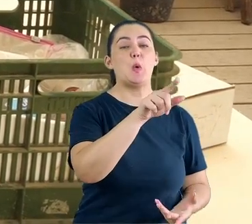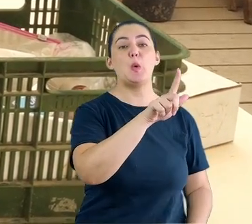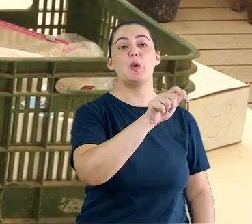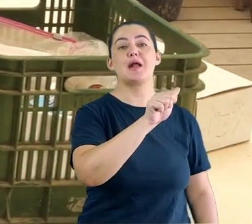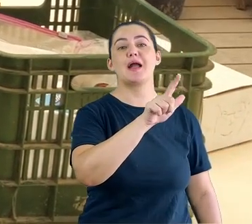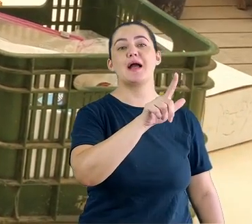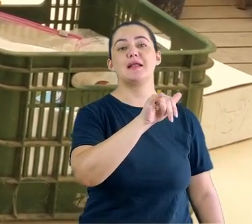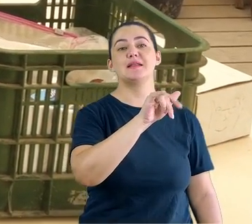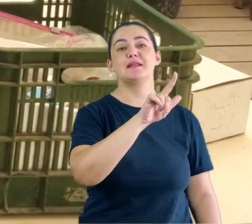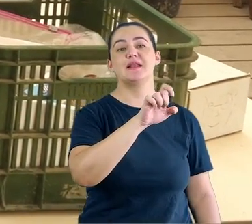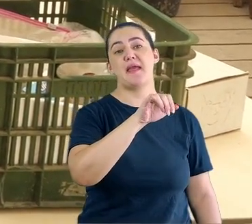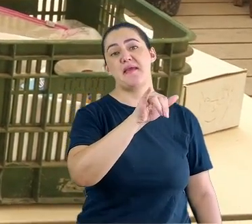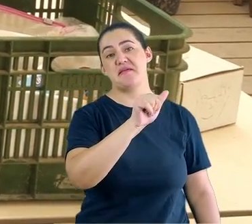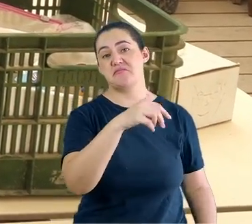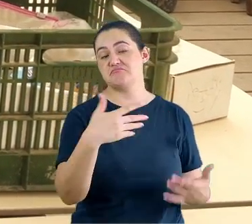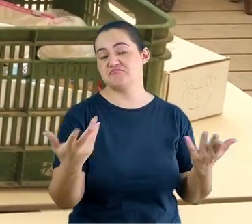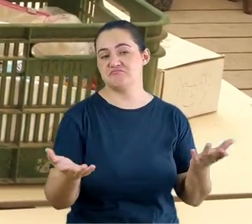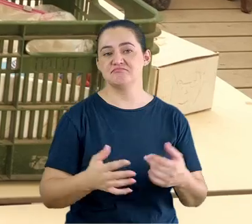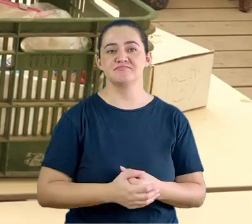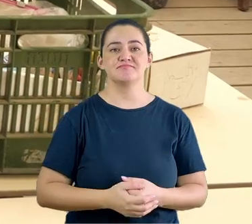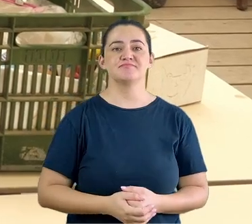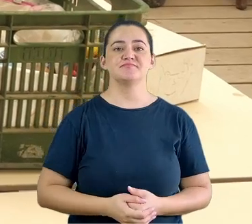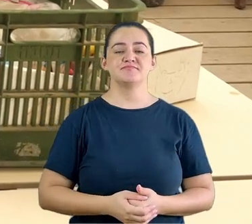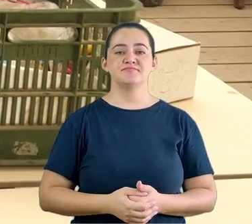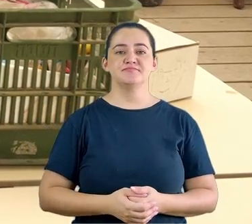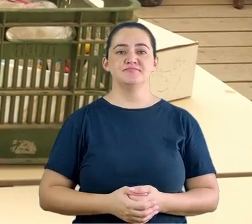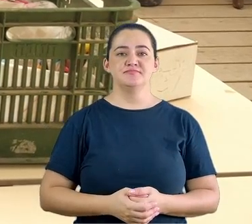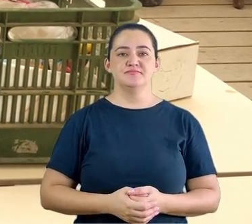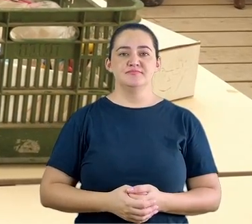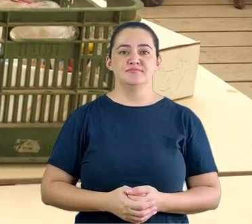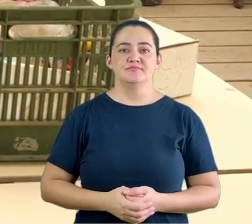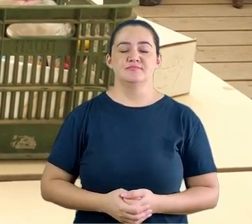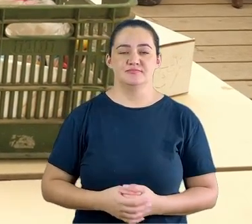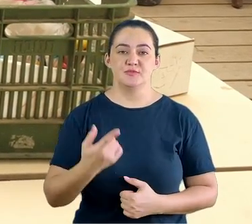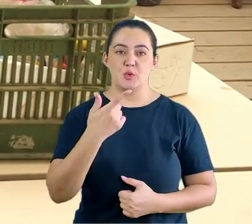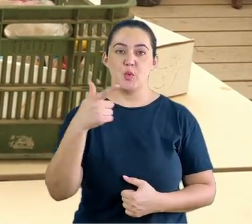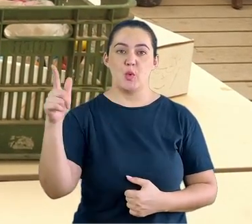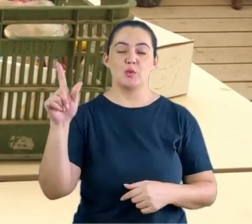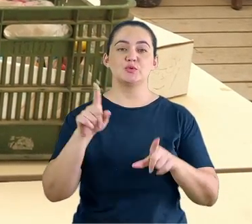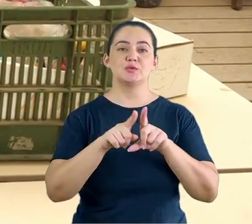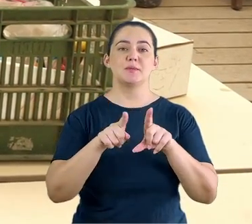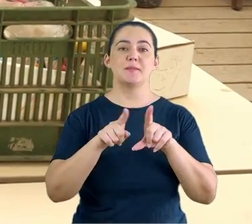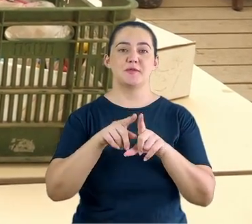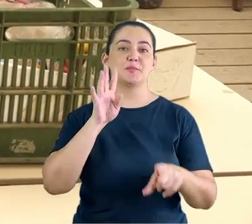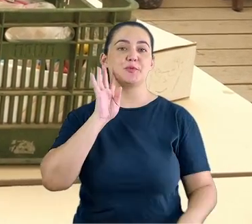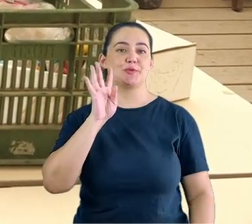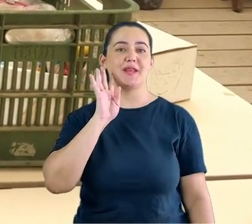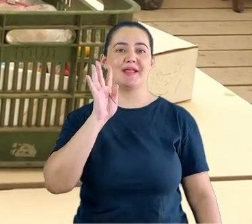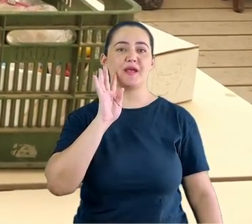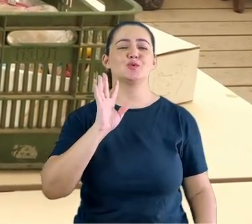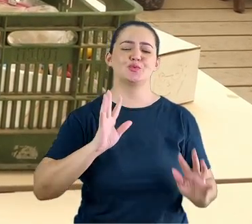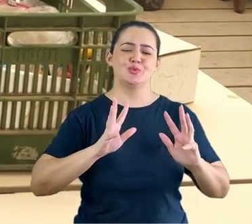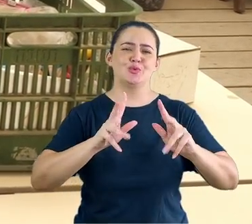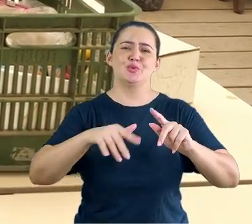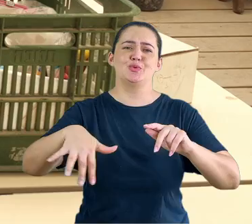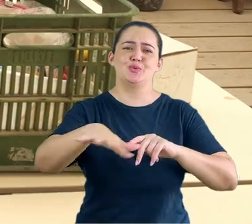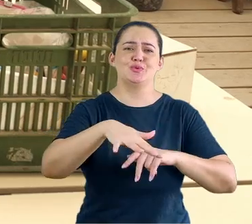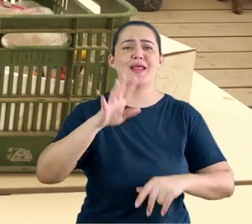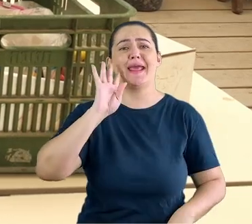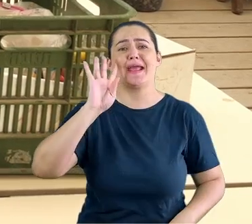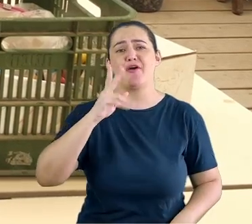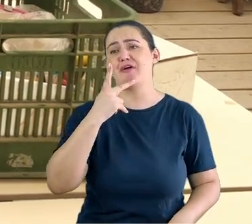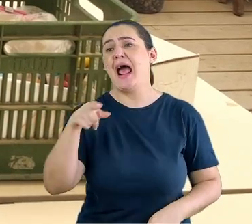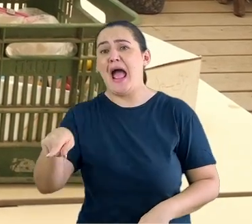aqui. Além disso, eu tenho também, esse aqui é outro elemento muito legal de mostrar. Tudo aqui é legal, eu não